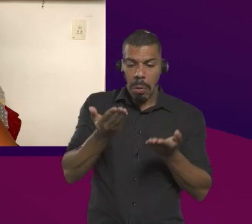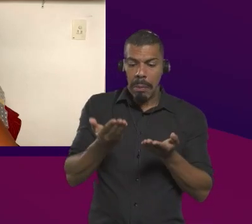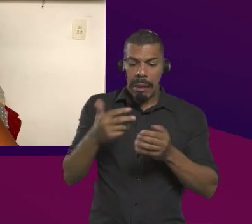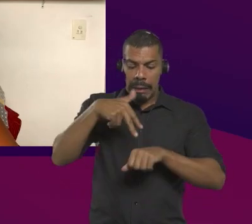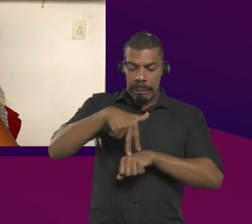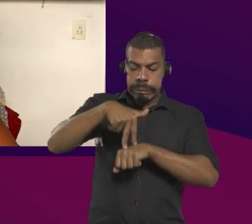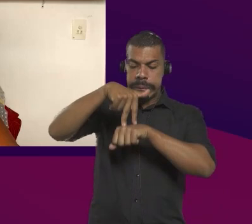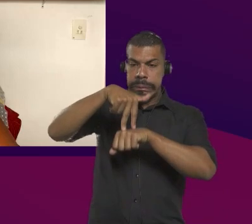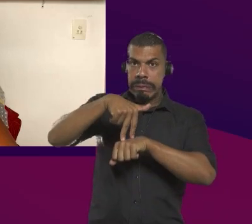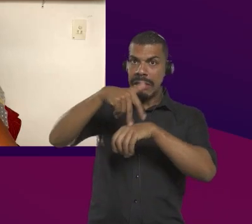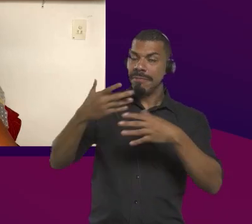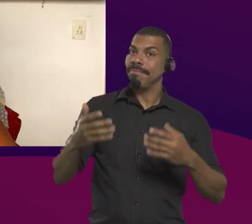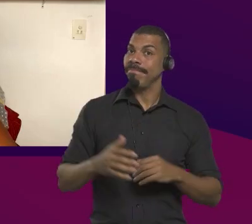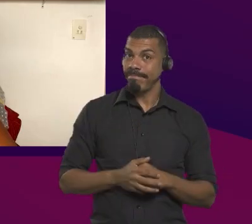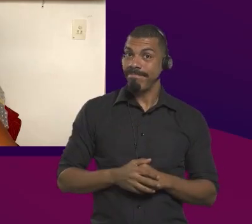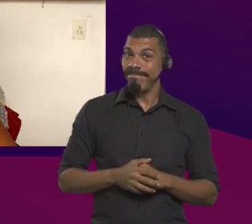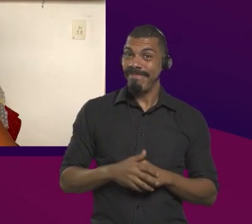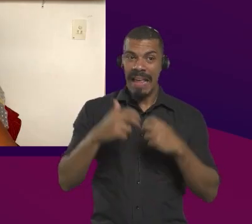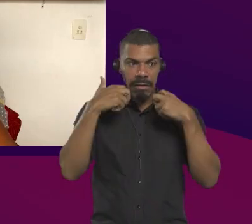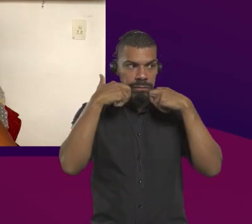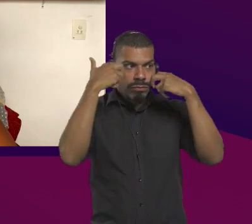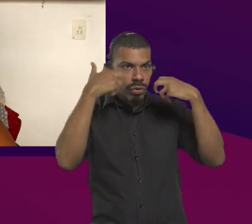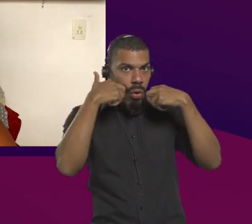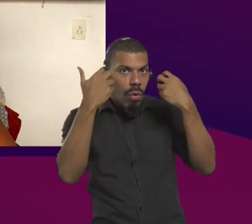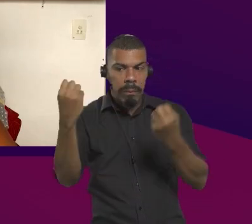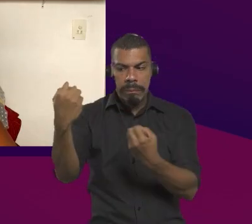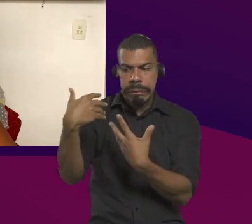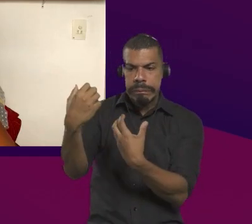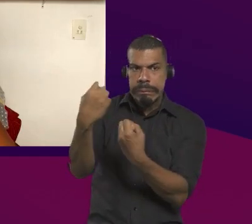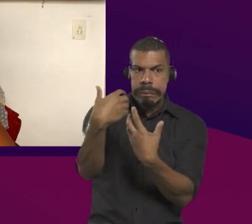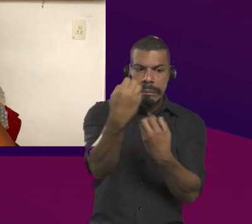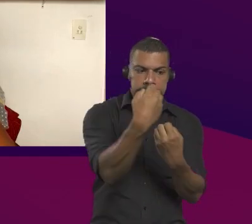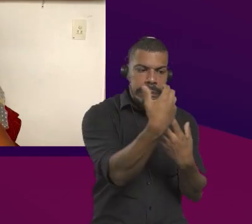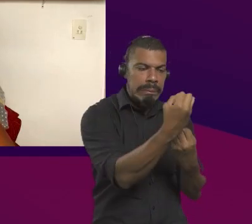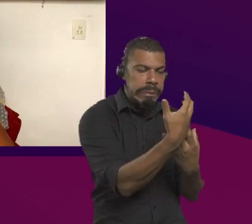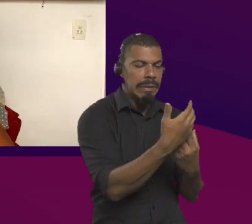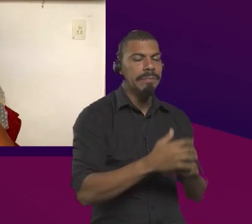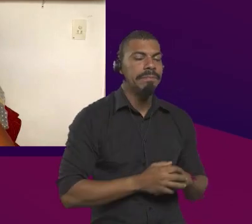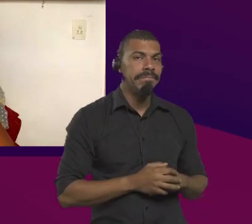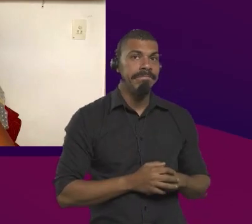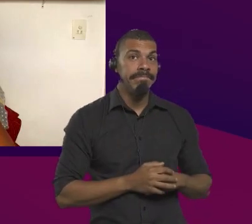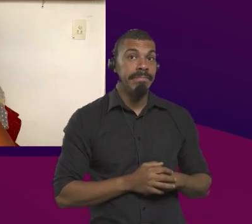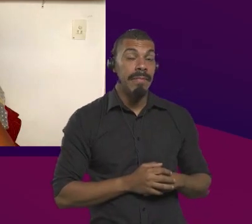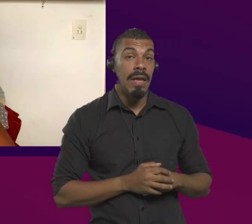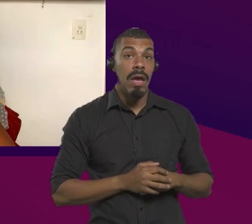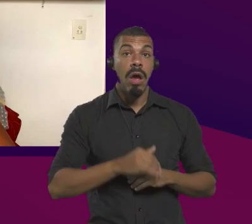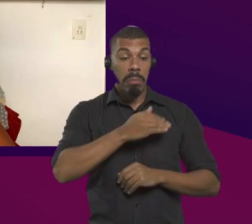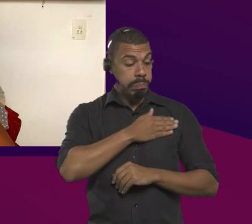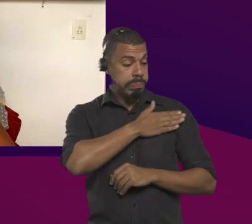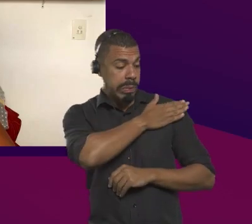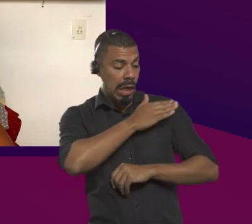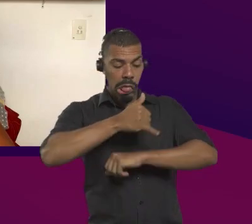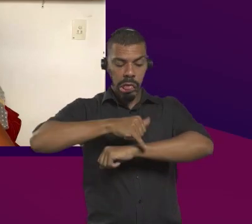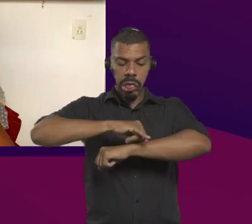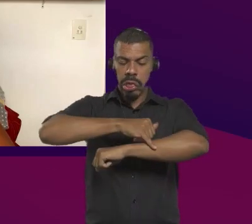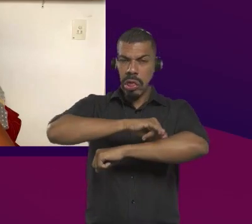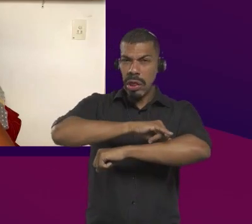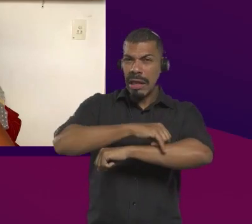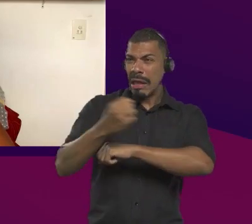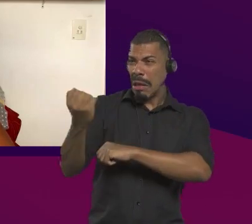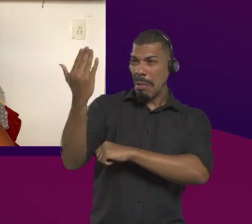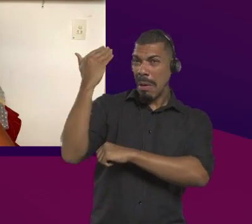se odiar. Então a gente. Eu conversei, hoje, eu comecei falando de gordofobia. Eu comecei falando muito, eu era